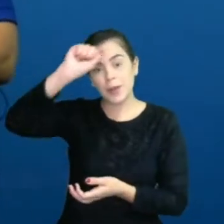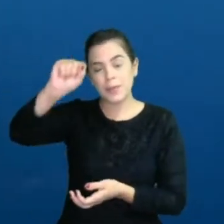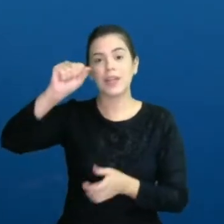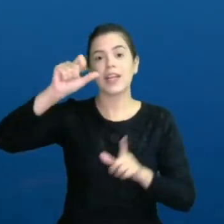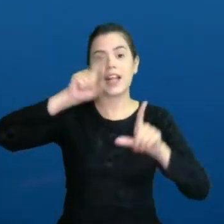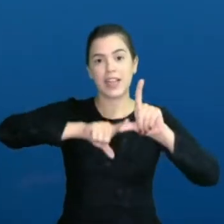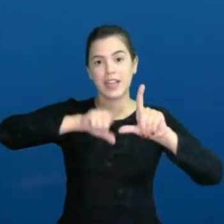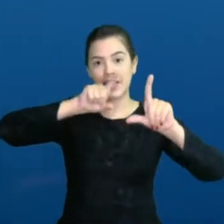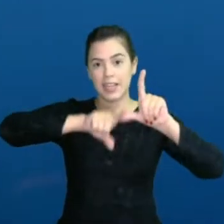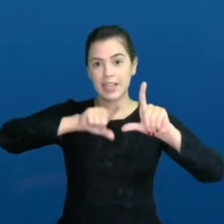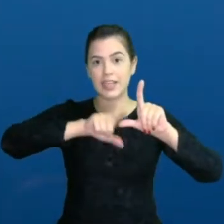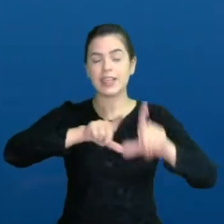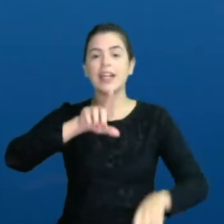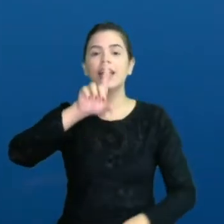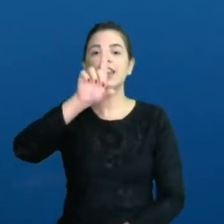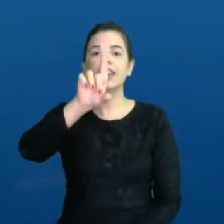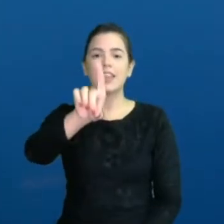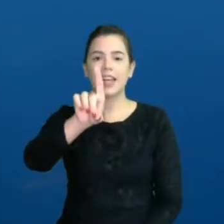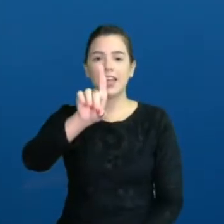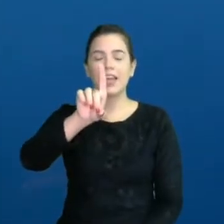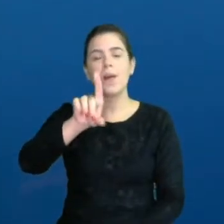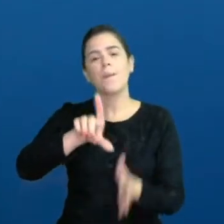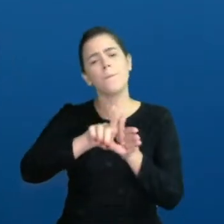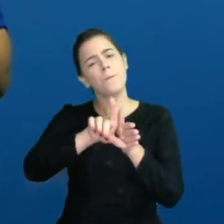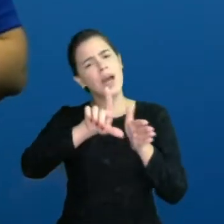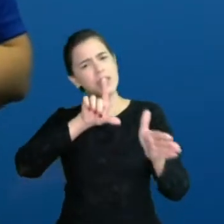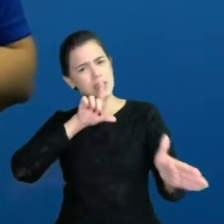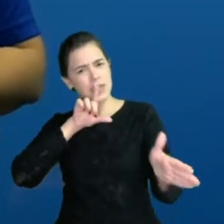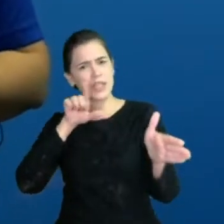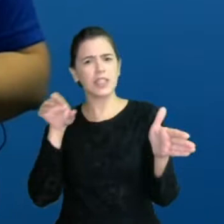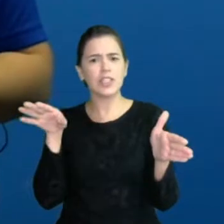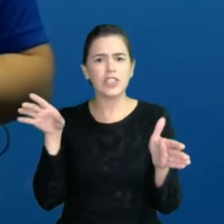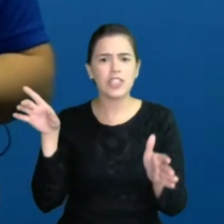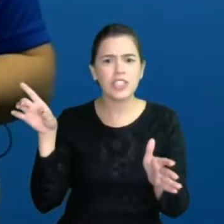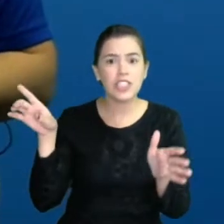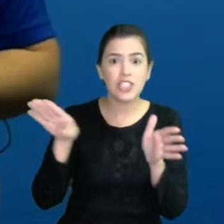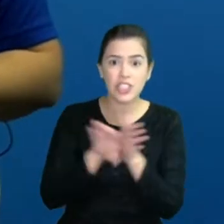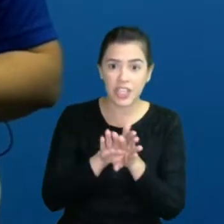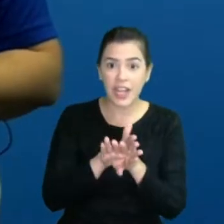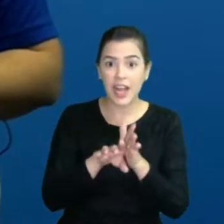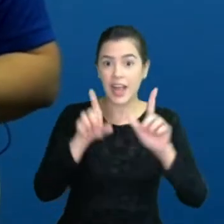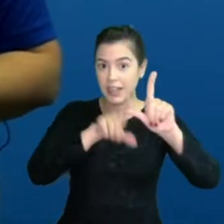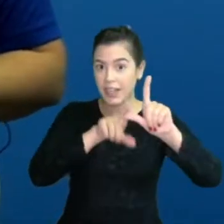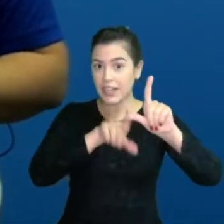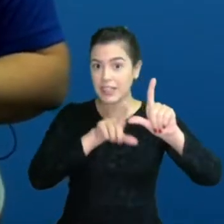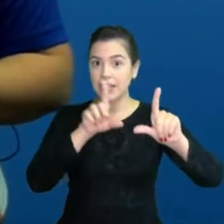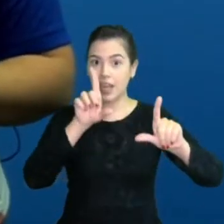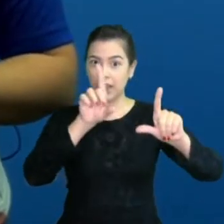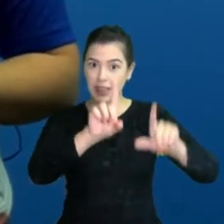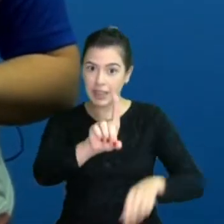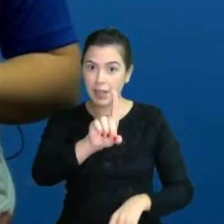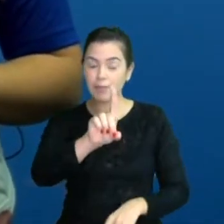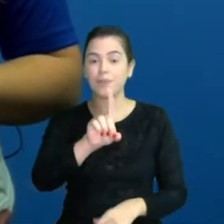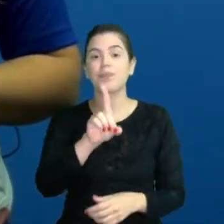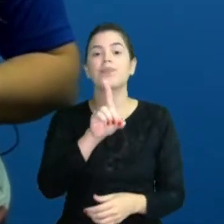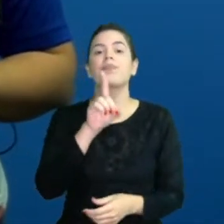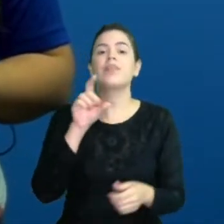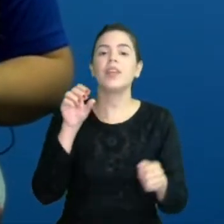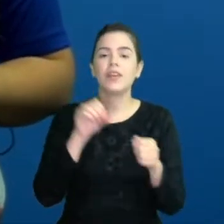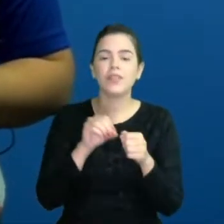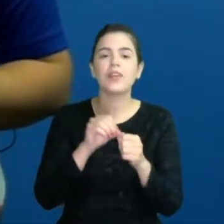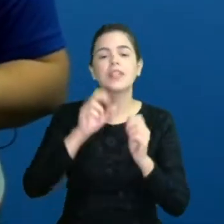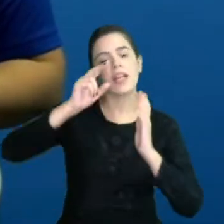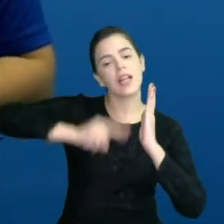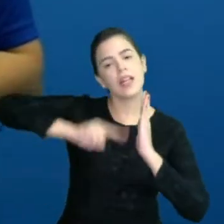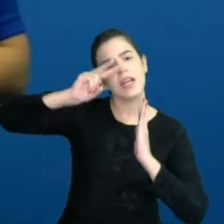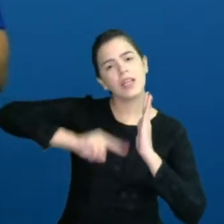a letrinha D. Mas antes de chegar lá na letrinha D, nós vamos fazer o nosso momento da leitura de